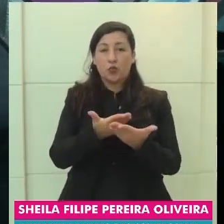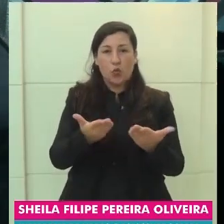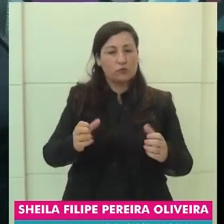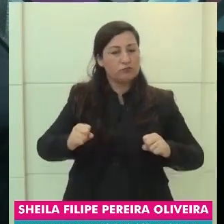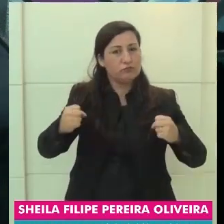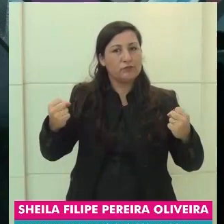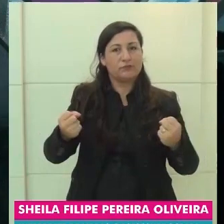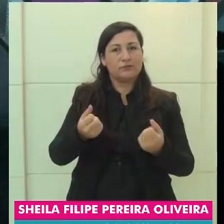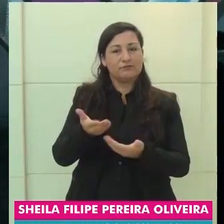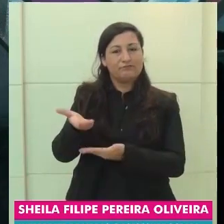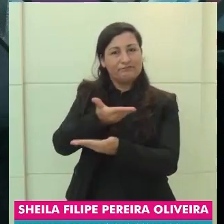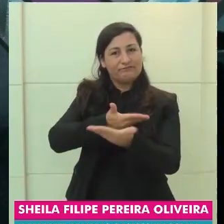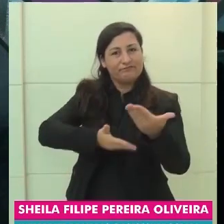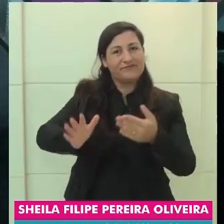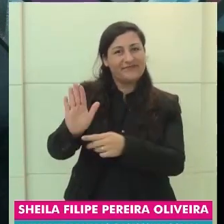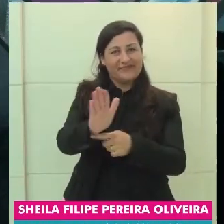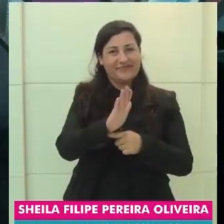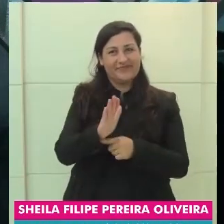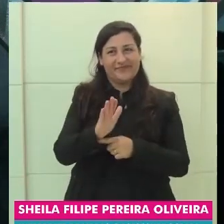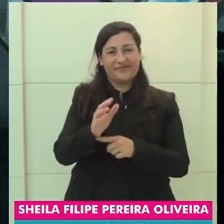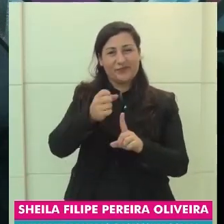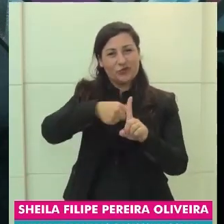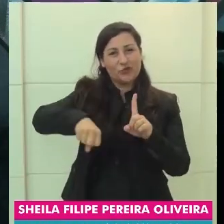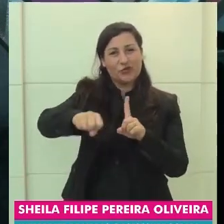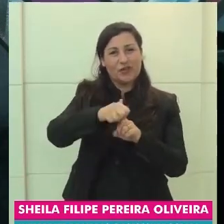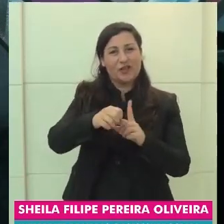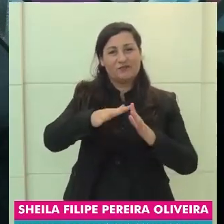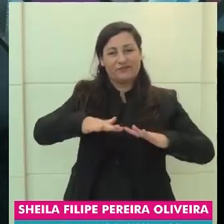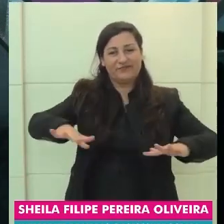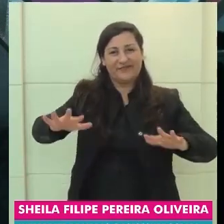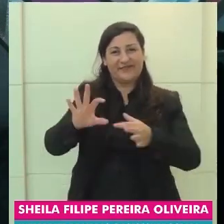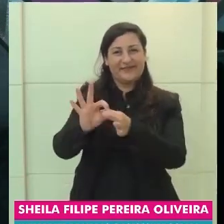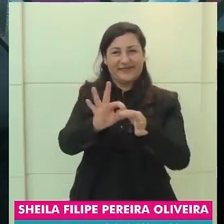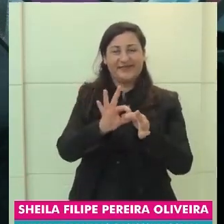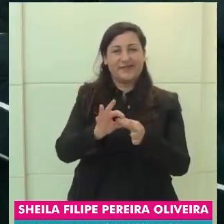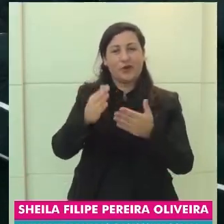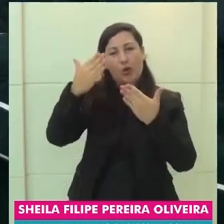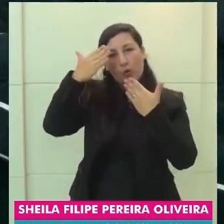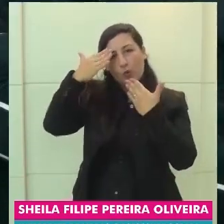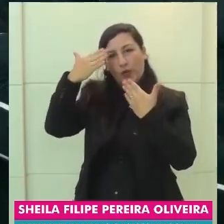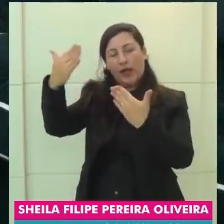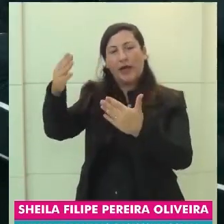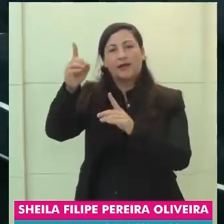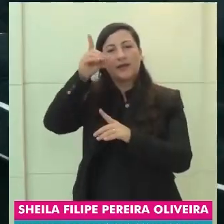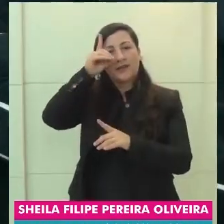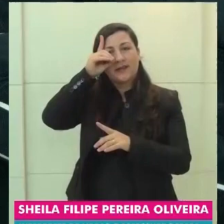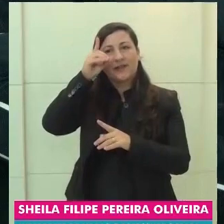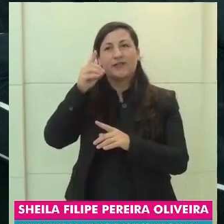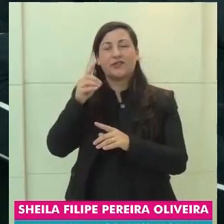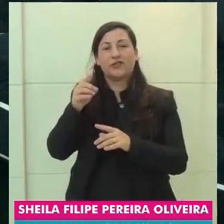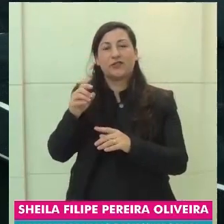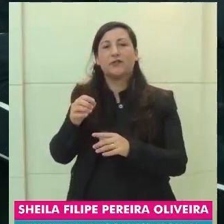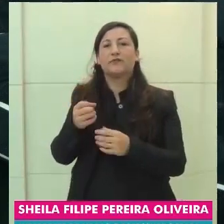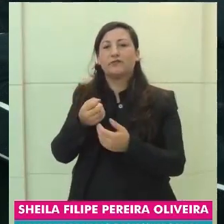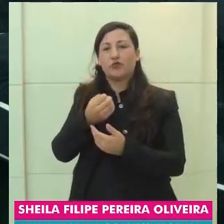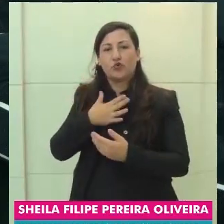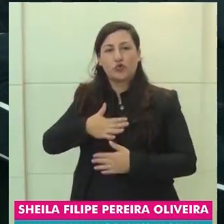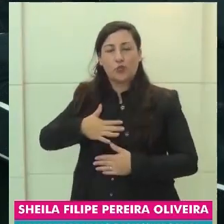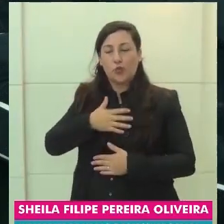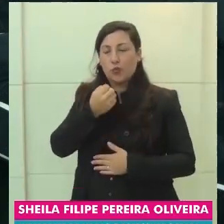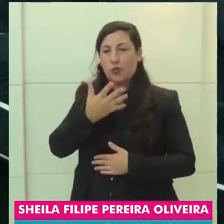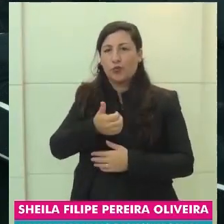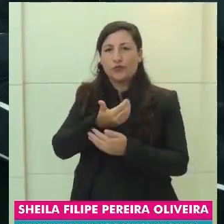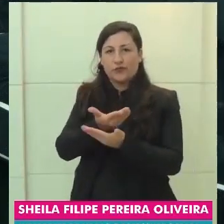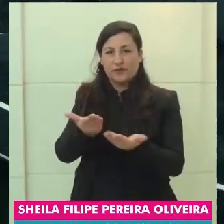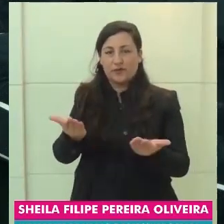a nossa parte enquanto sociedade, tá bom? Edna, muito obrigada. Obrigada Sucesso para vocês. Quando